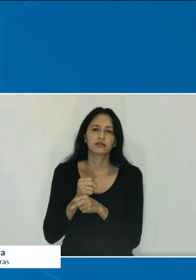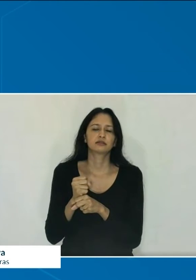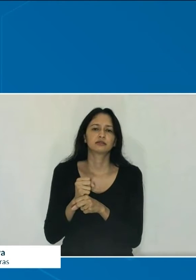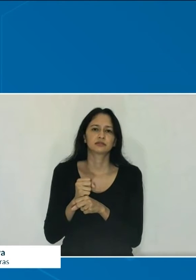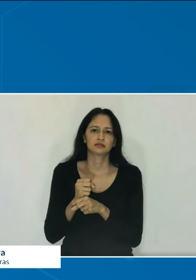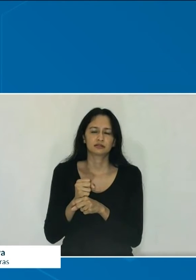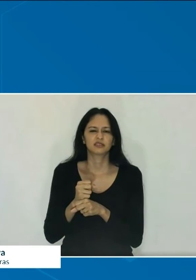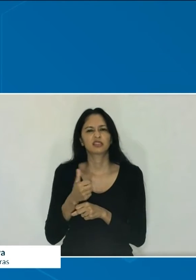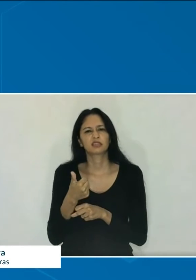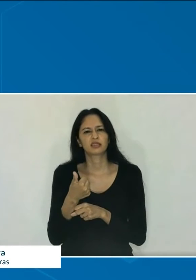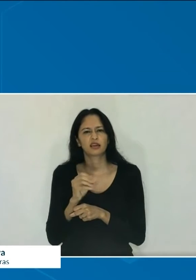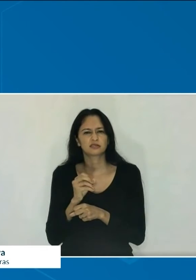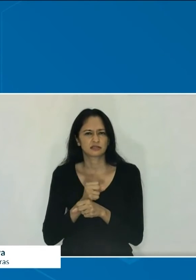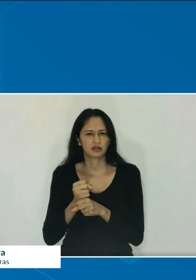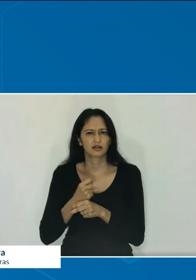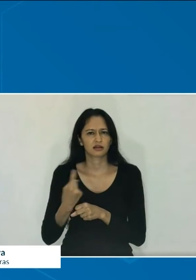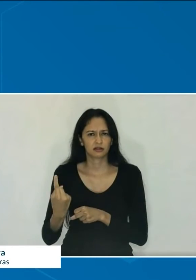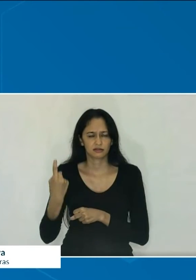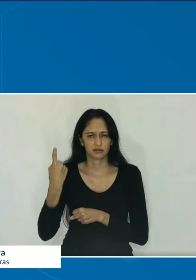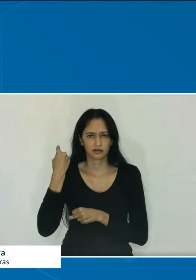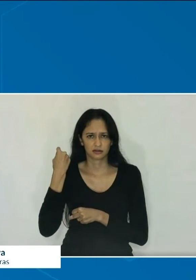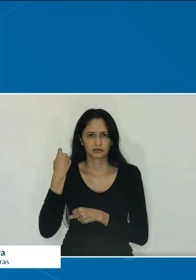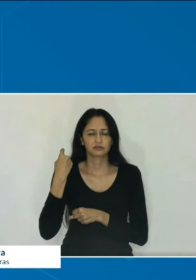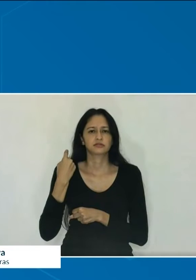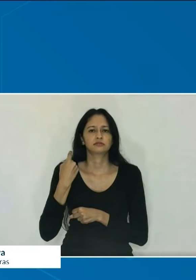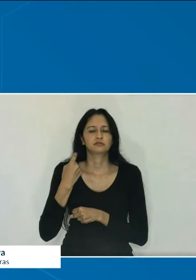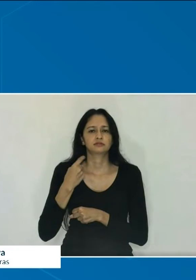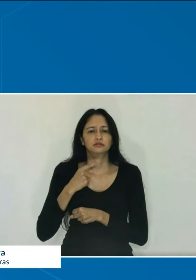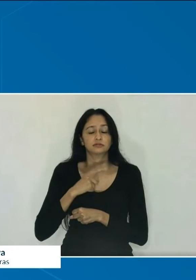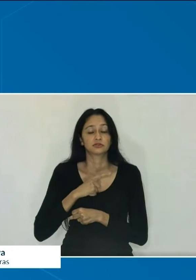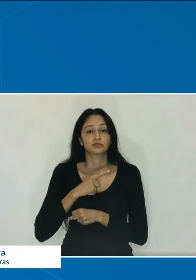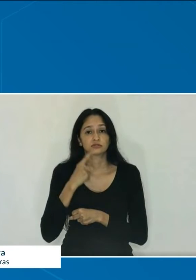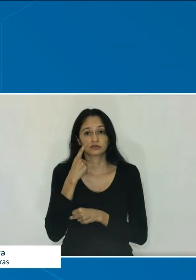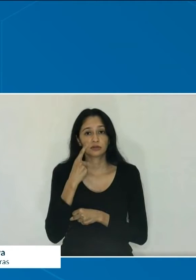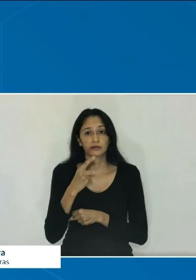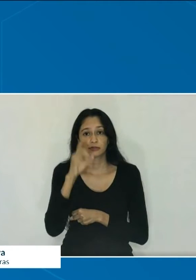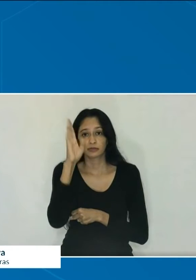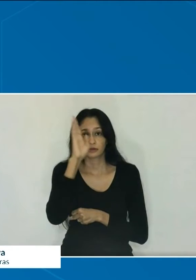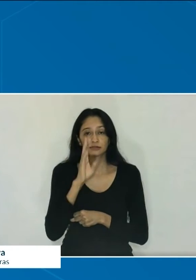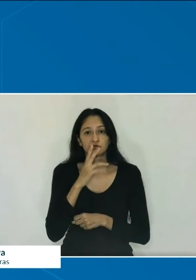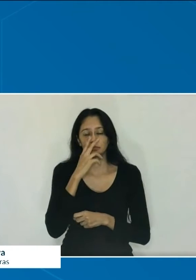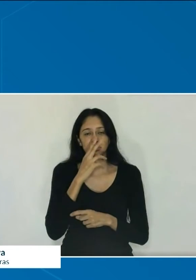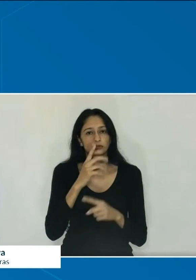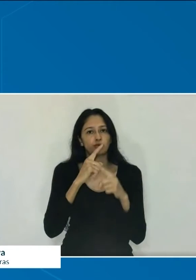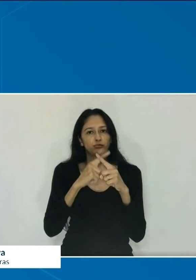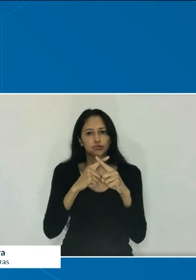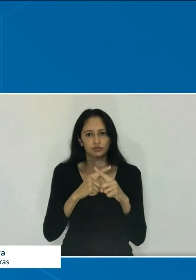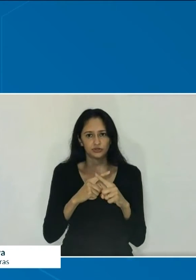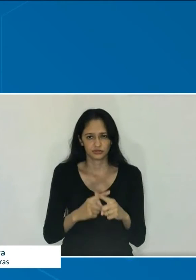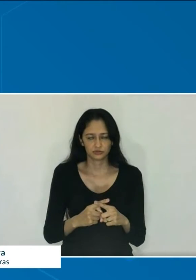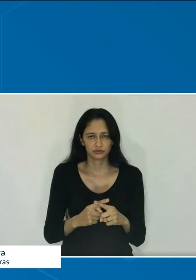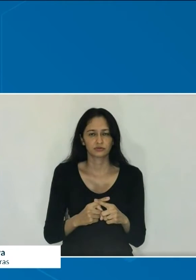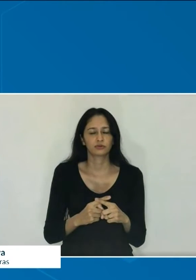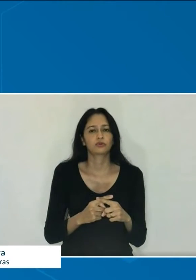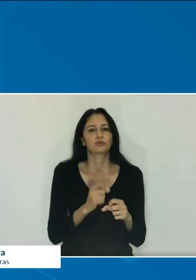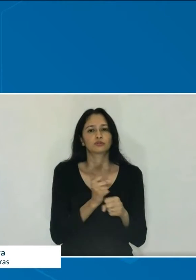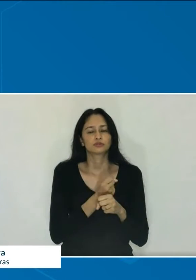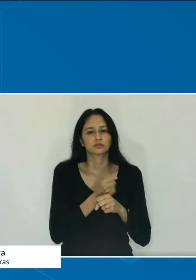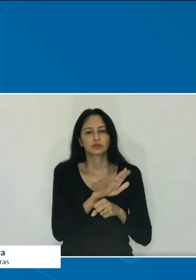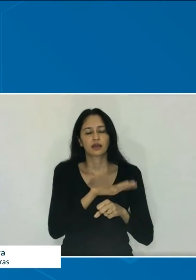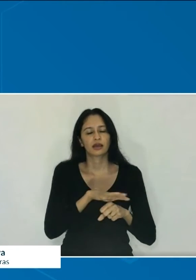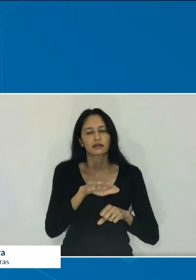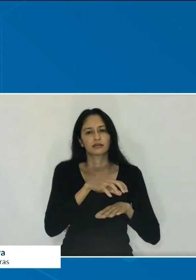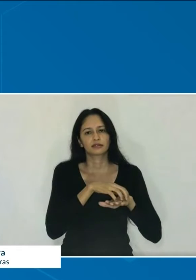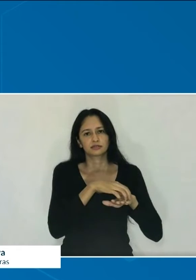uns 10 anos atrás, se tenta bastante que o Brasil seja competitivo, E a infraestrutura de transportes, ela tem uma